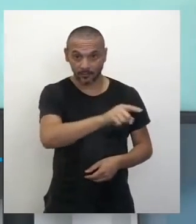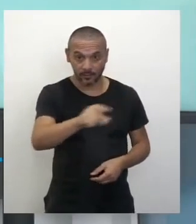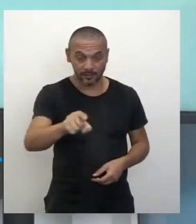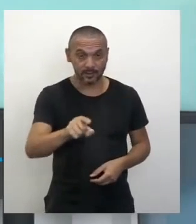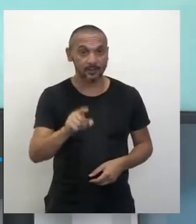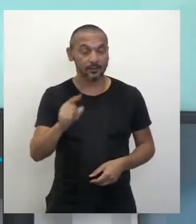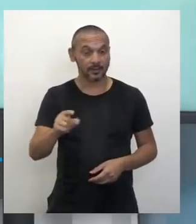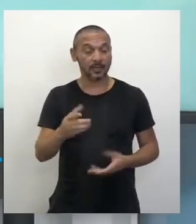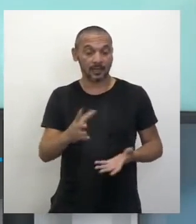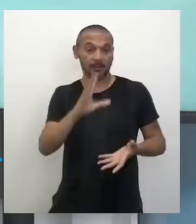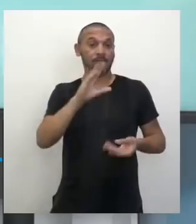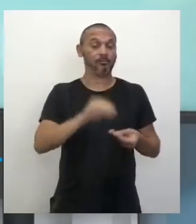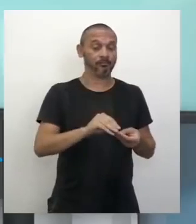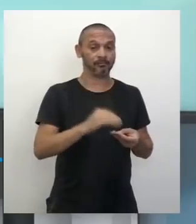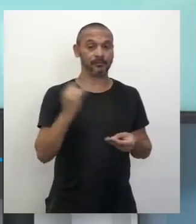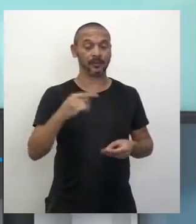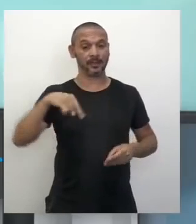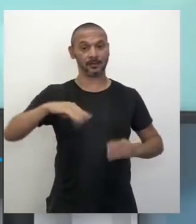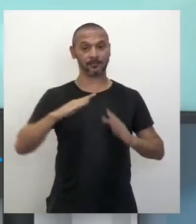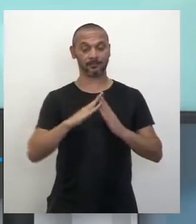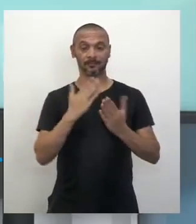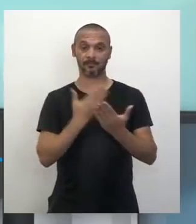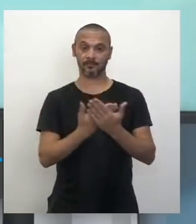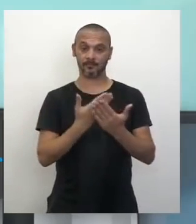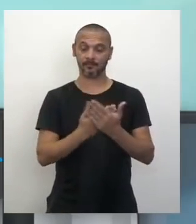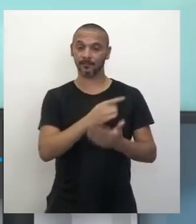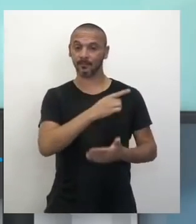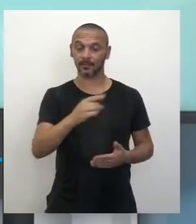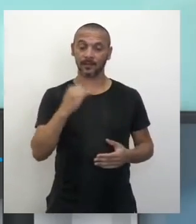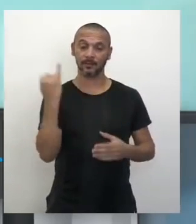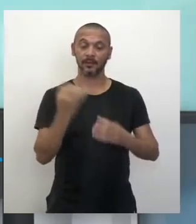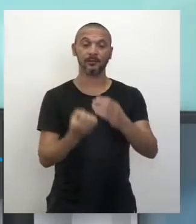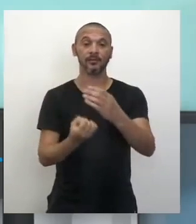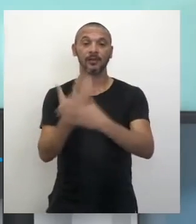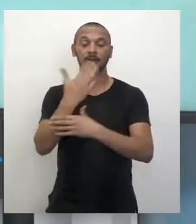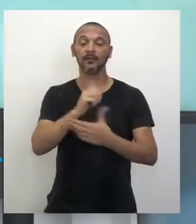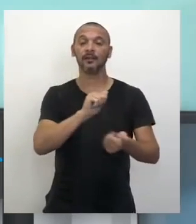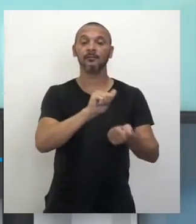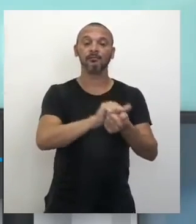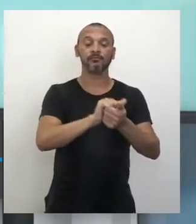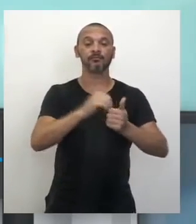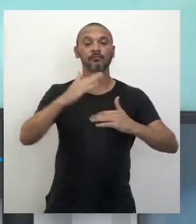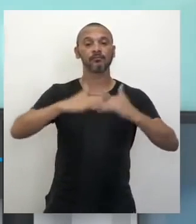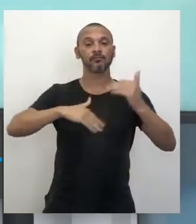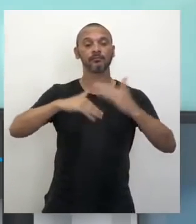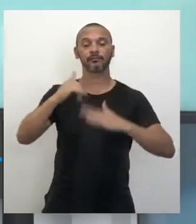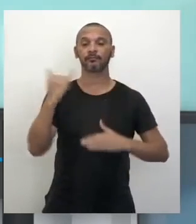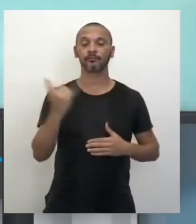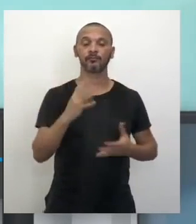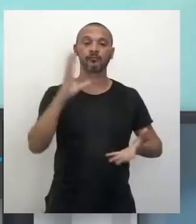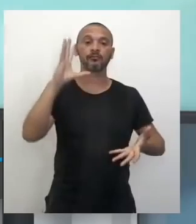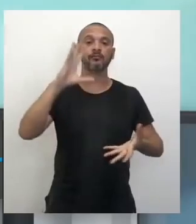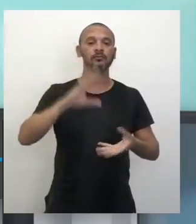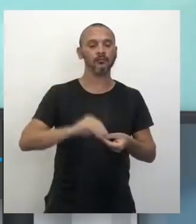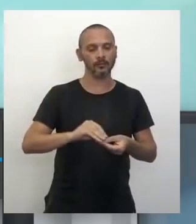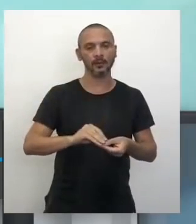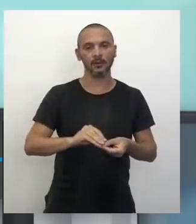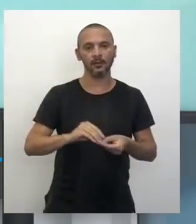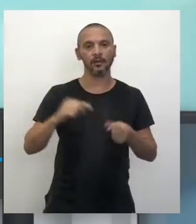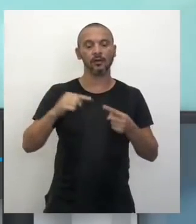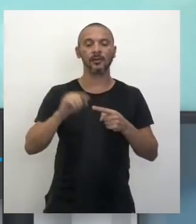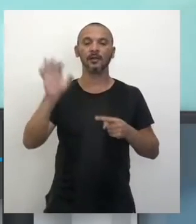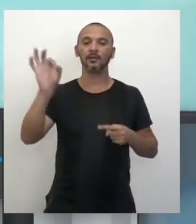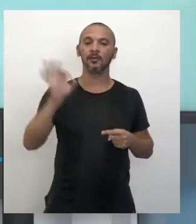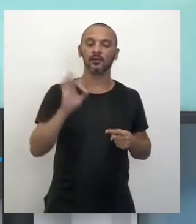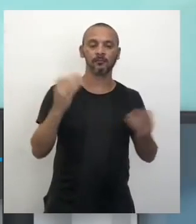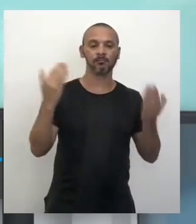para vocês evitarem, porque aqui na escola, né, na aula, vocês têm que criar essas habilidades. As simplificações dão ideias de proporções